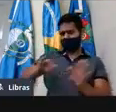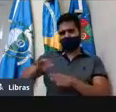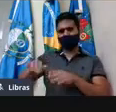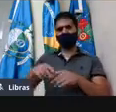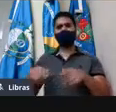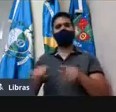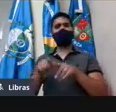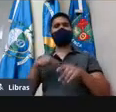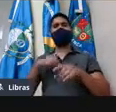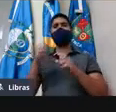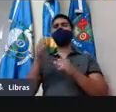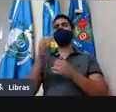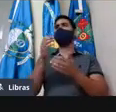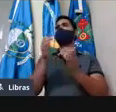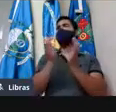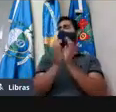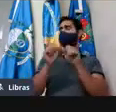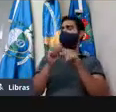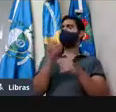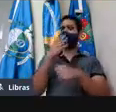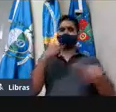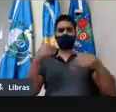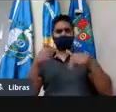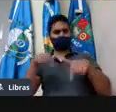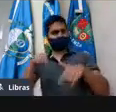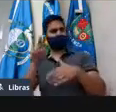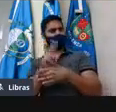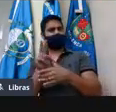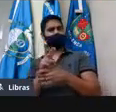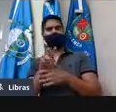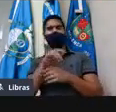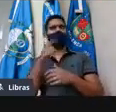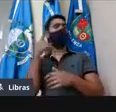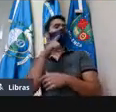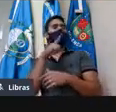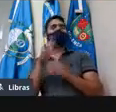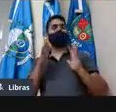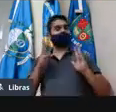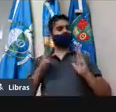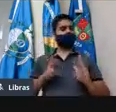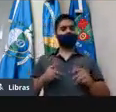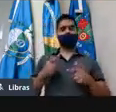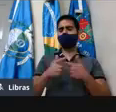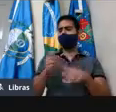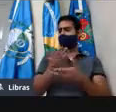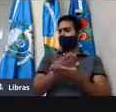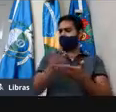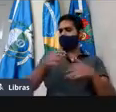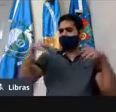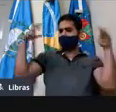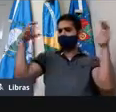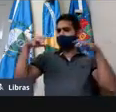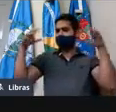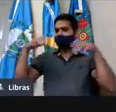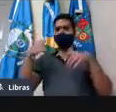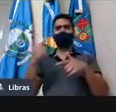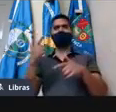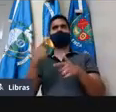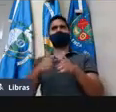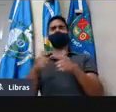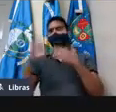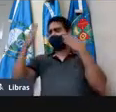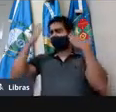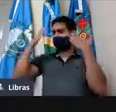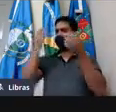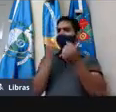essa firma do Maia aí, que sempre prestou um bom serviço na nossa cidade, e ver se desentope esses bueiros, para na hora que chegar o período da chuva aí, não dar tantos problemas.